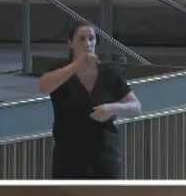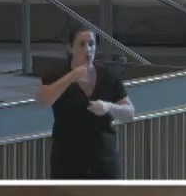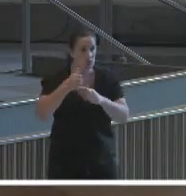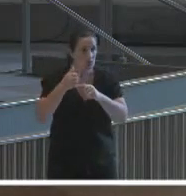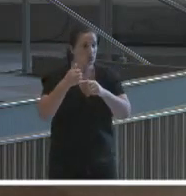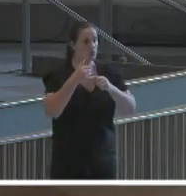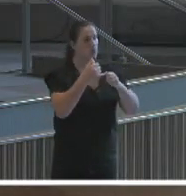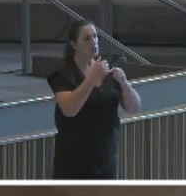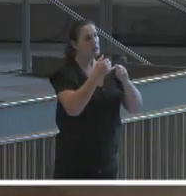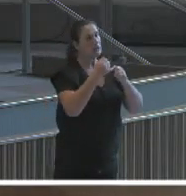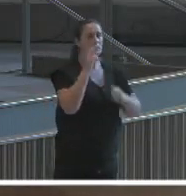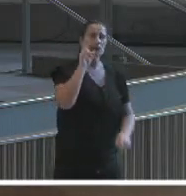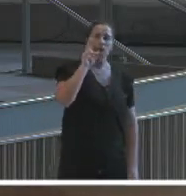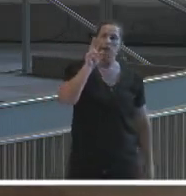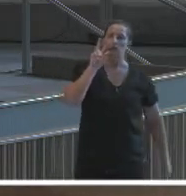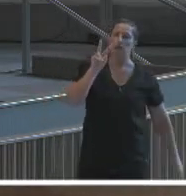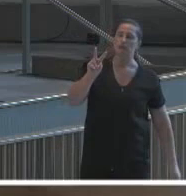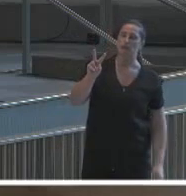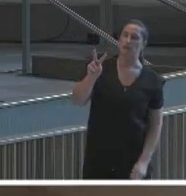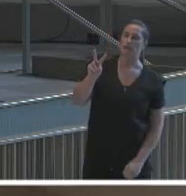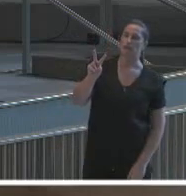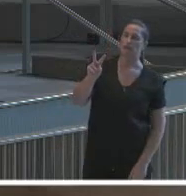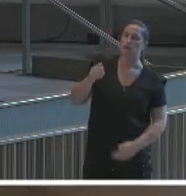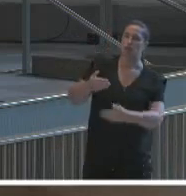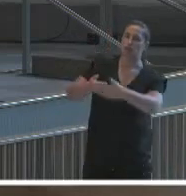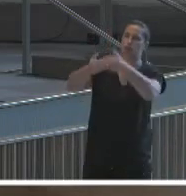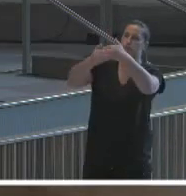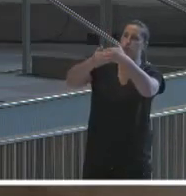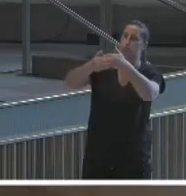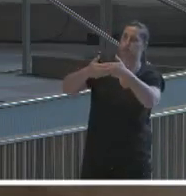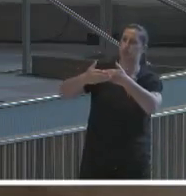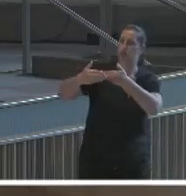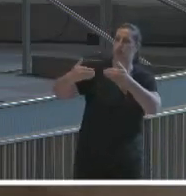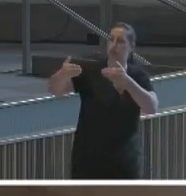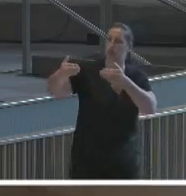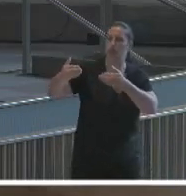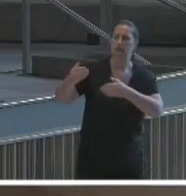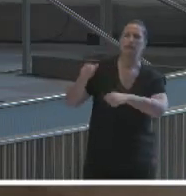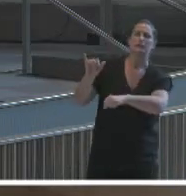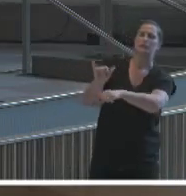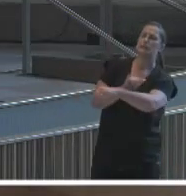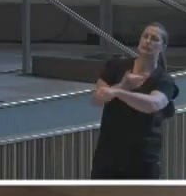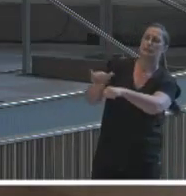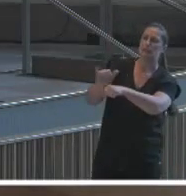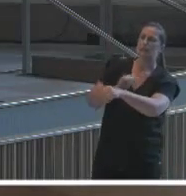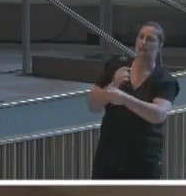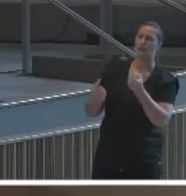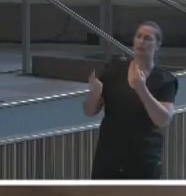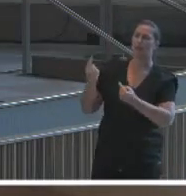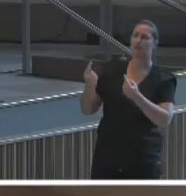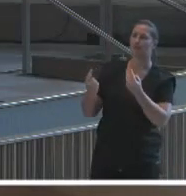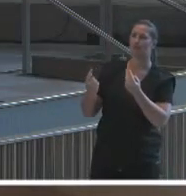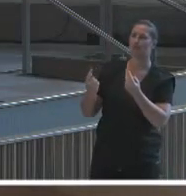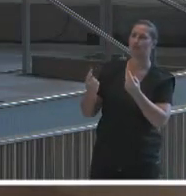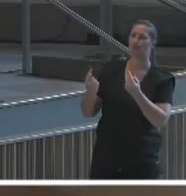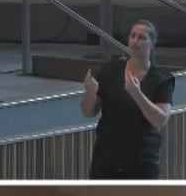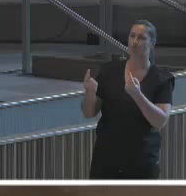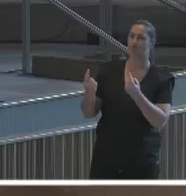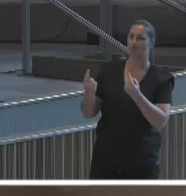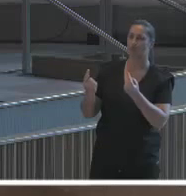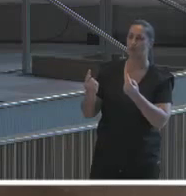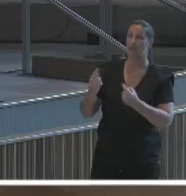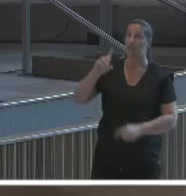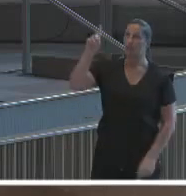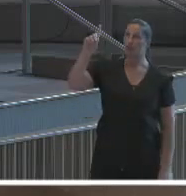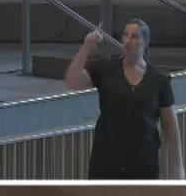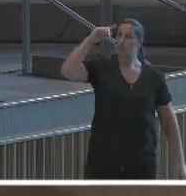olhando para a muralha e pensando qual é a estratégia, quando Deus lhe envia um anjo, e esse